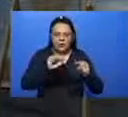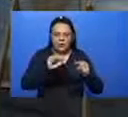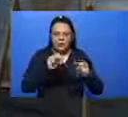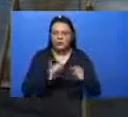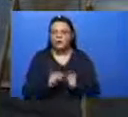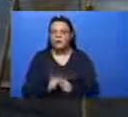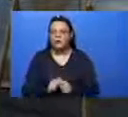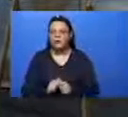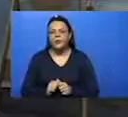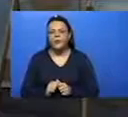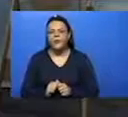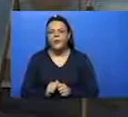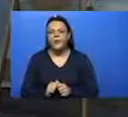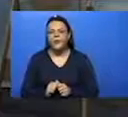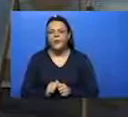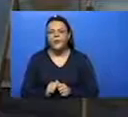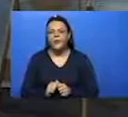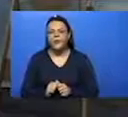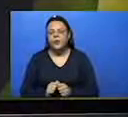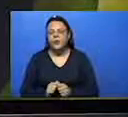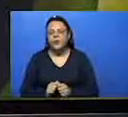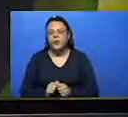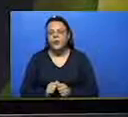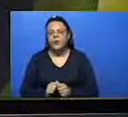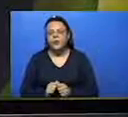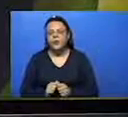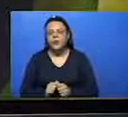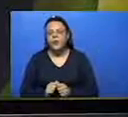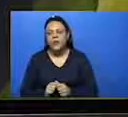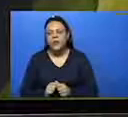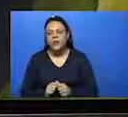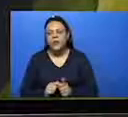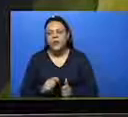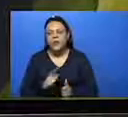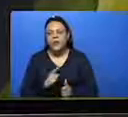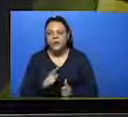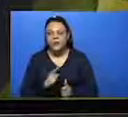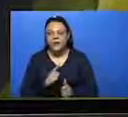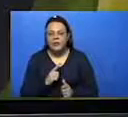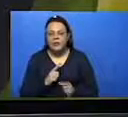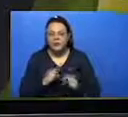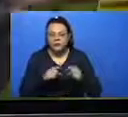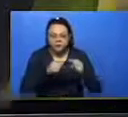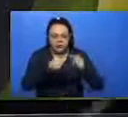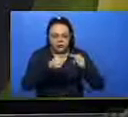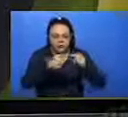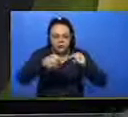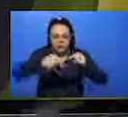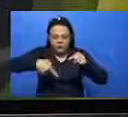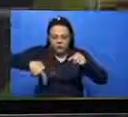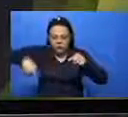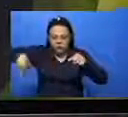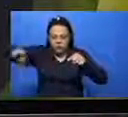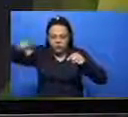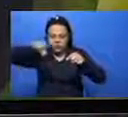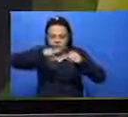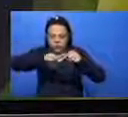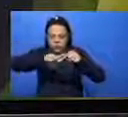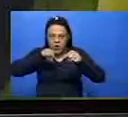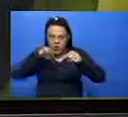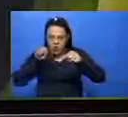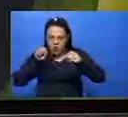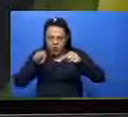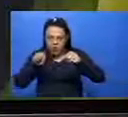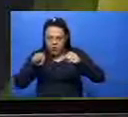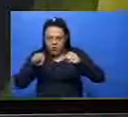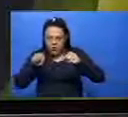Toda circunferência, círculo, ou círculo possui um centro, aqui chamado de O. A distância